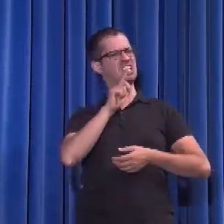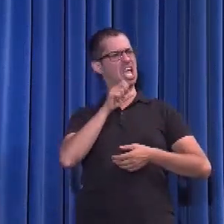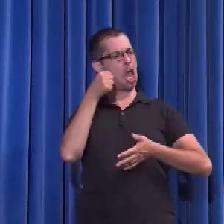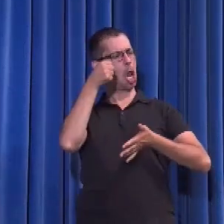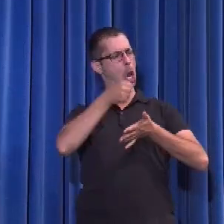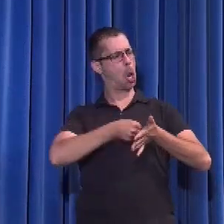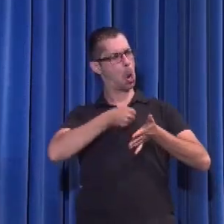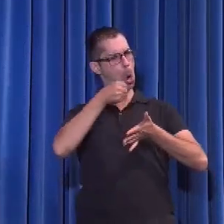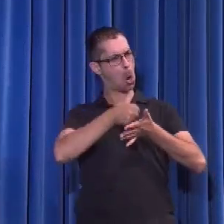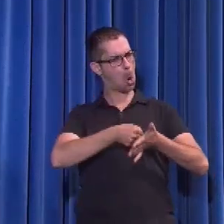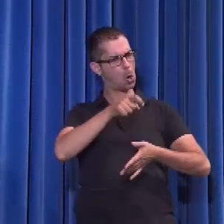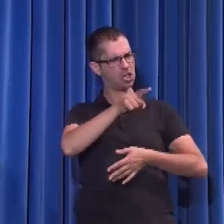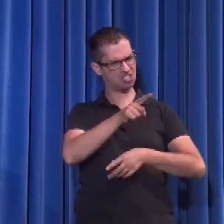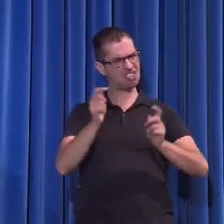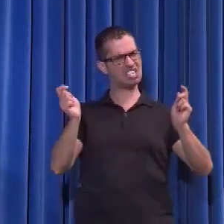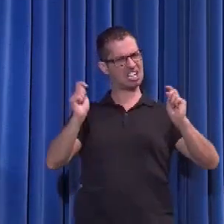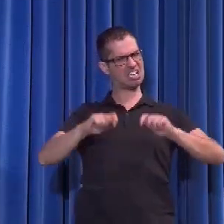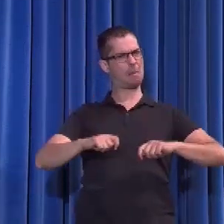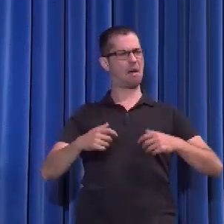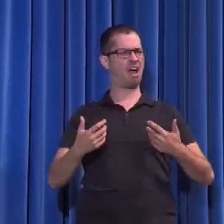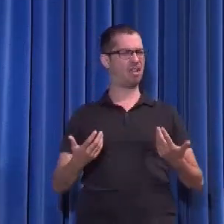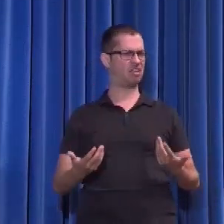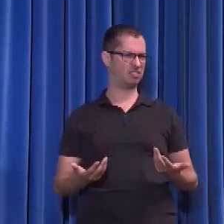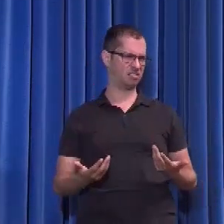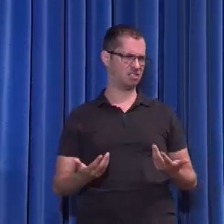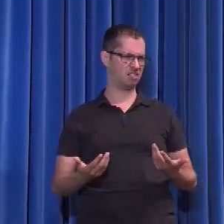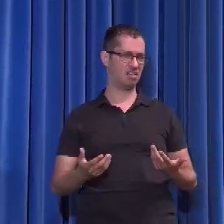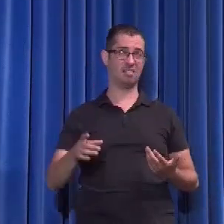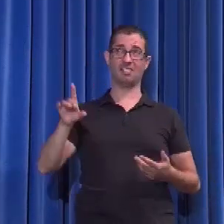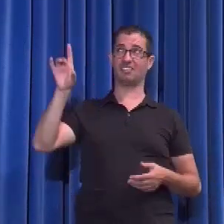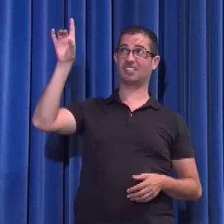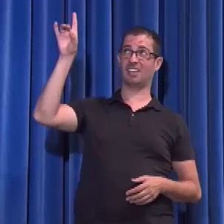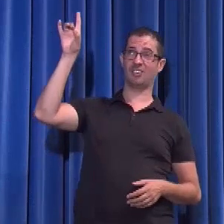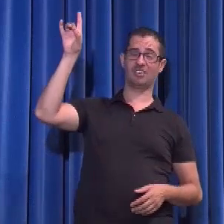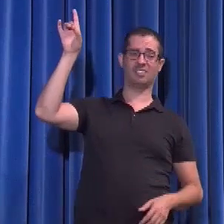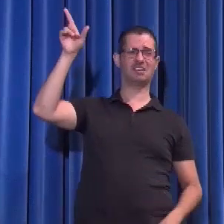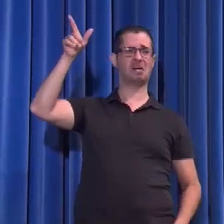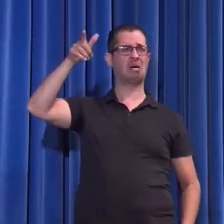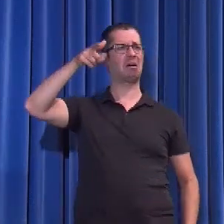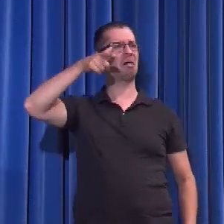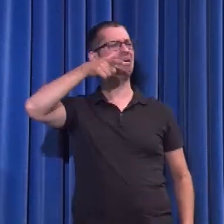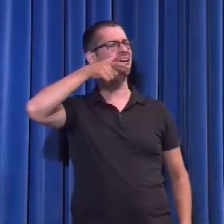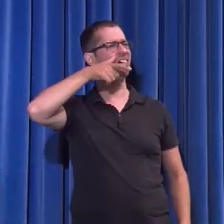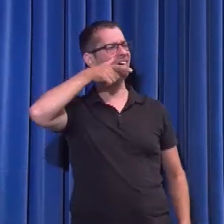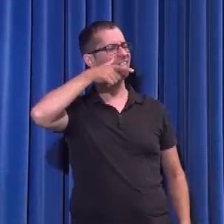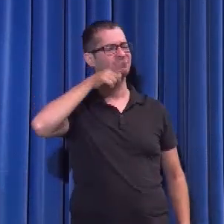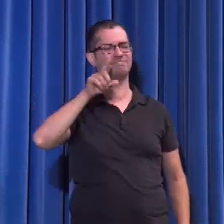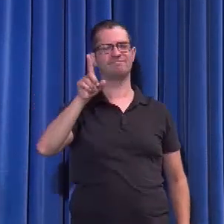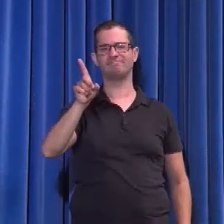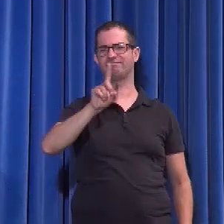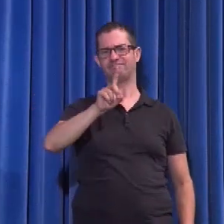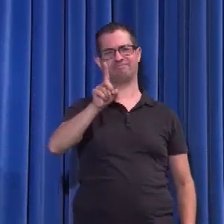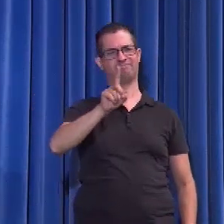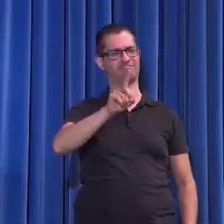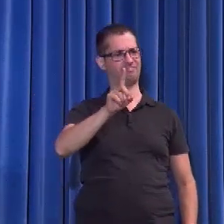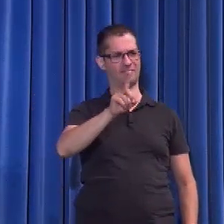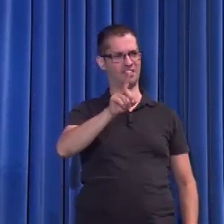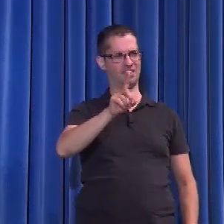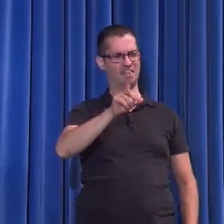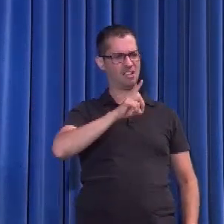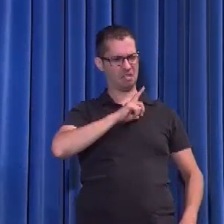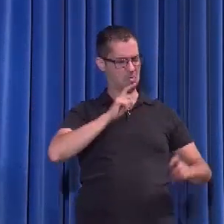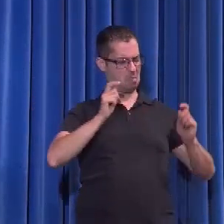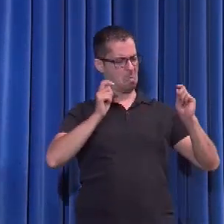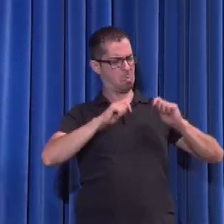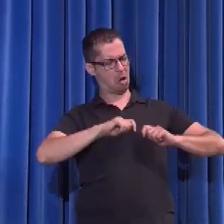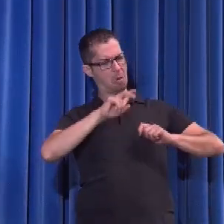tem a capacidade. Deus está dizendo assim: não, meu querido, não se glorie nisso. Não se firme